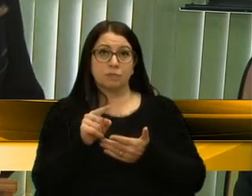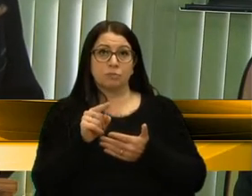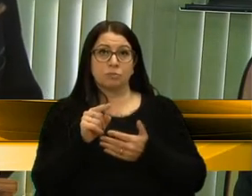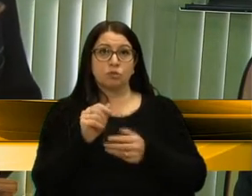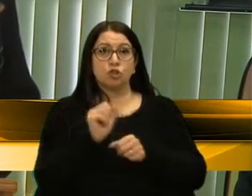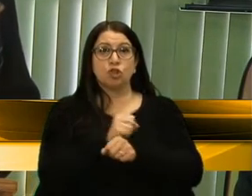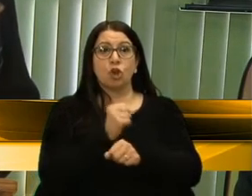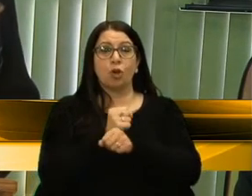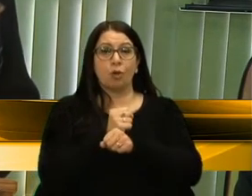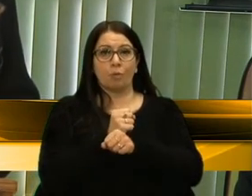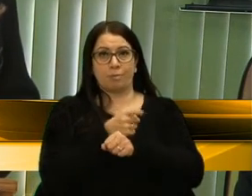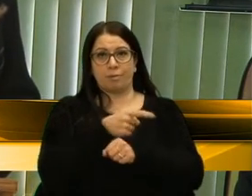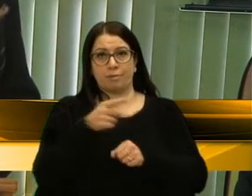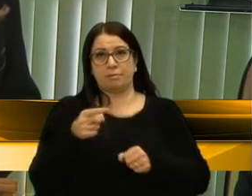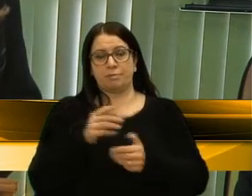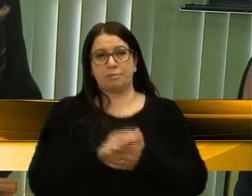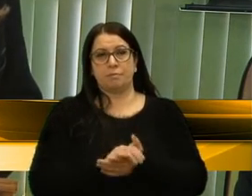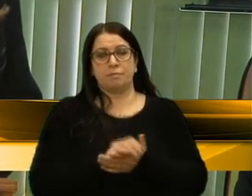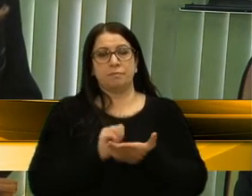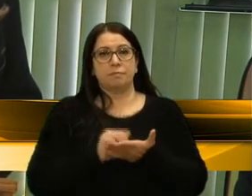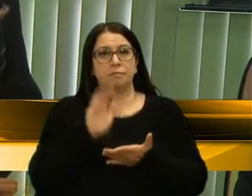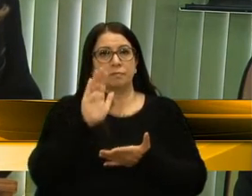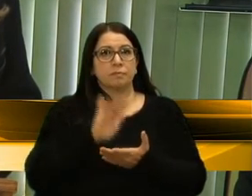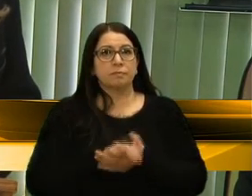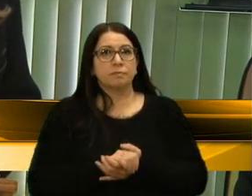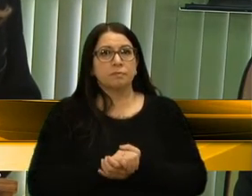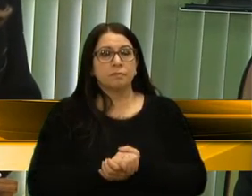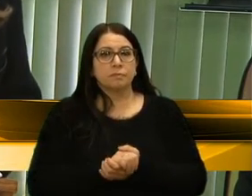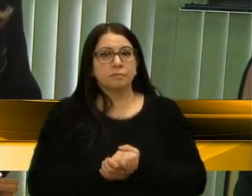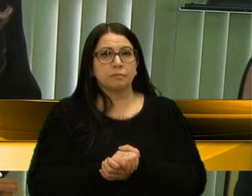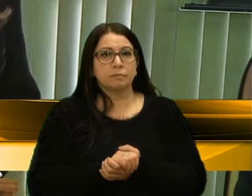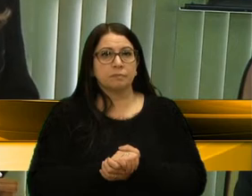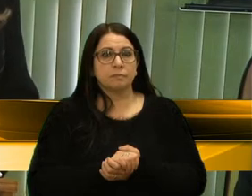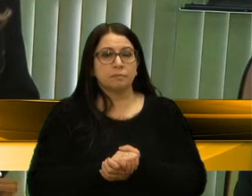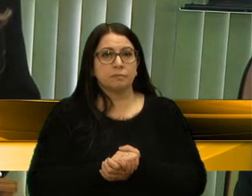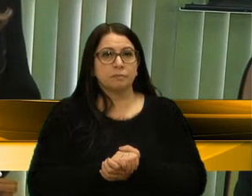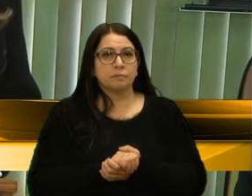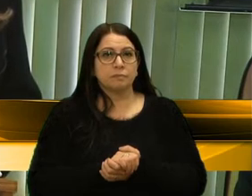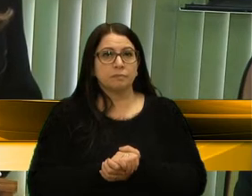de grande porte. Declaração de líder da bancada do PT.